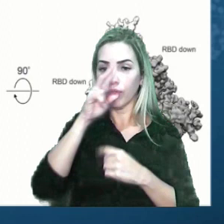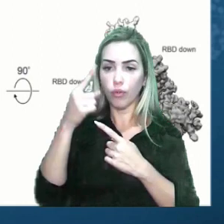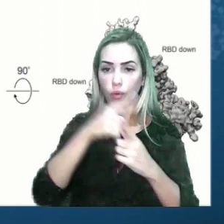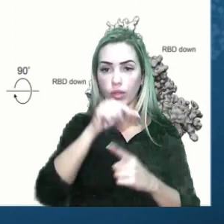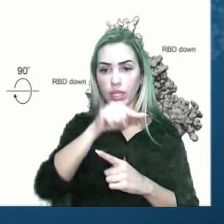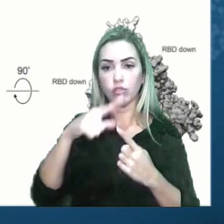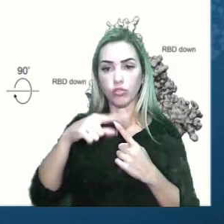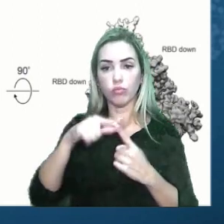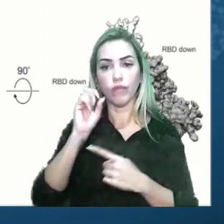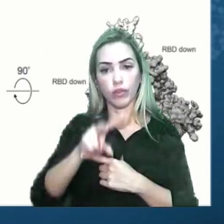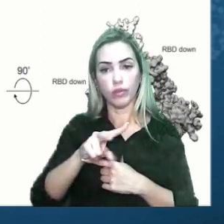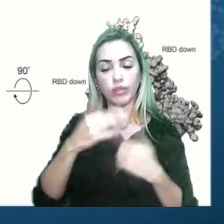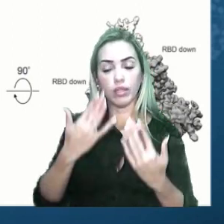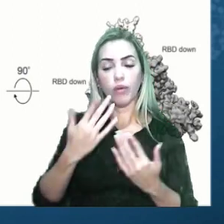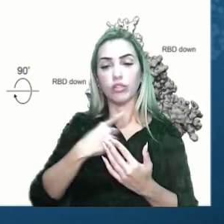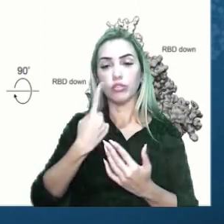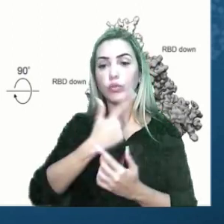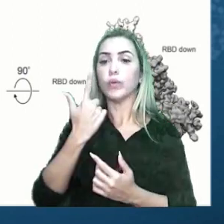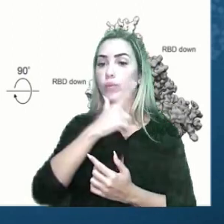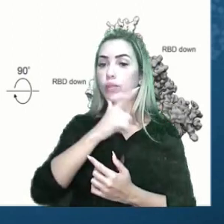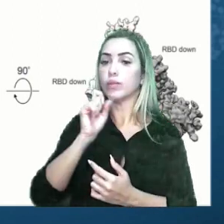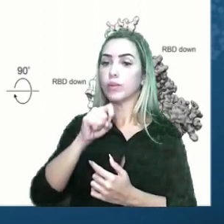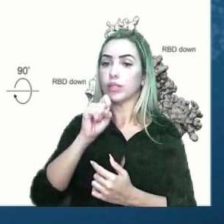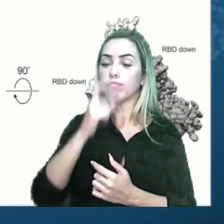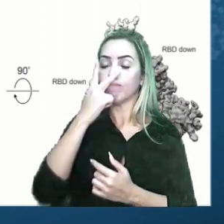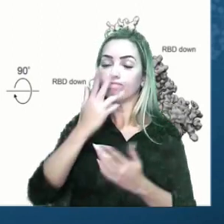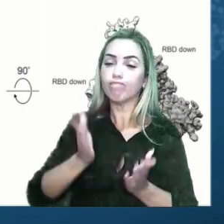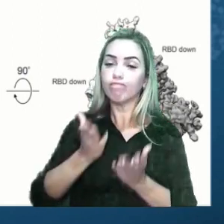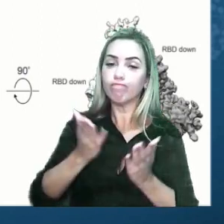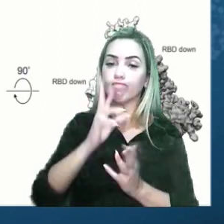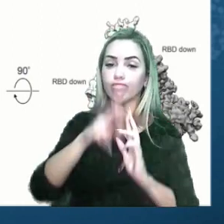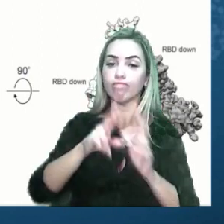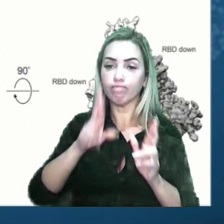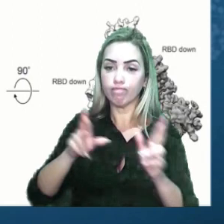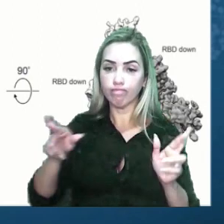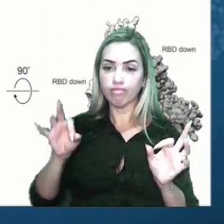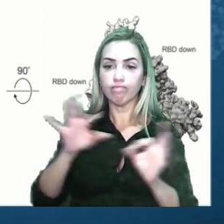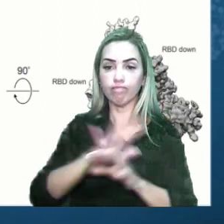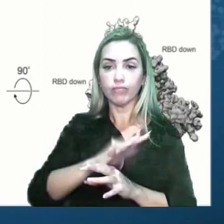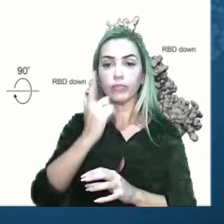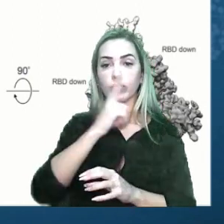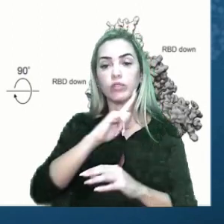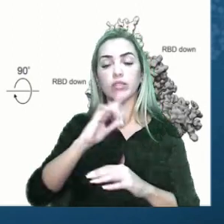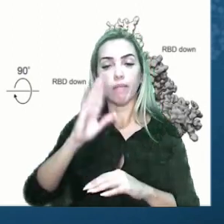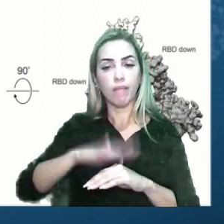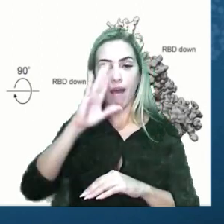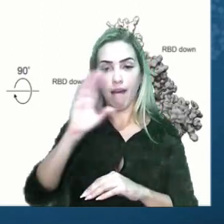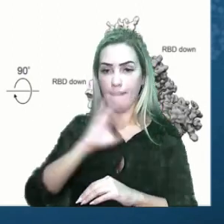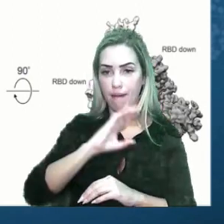esses vírus. Então, a gente conseguiu induzir uma resposta mais